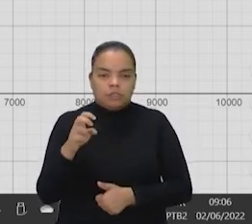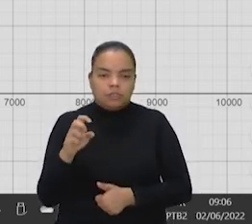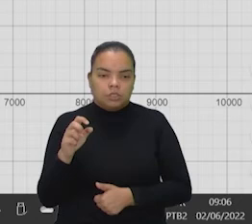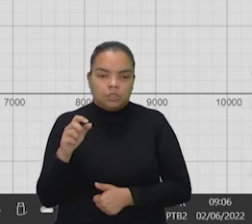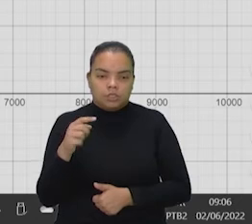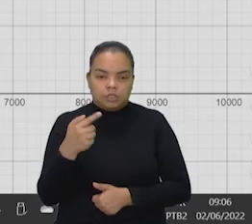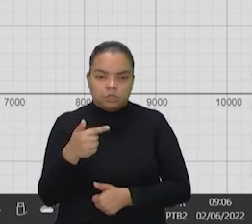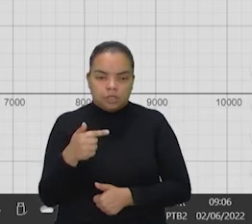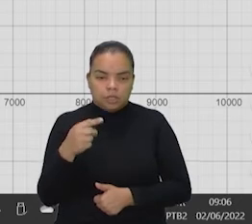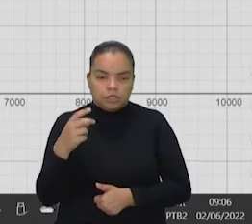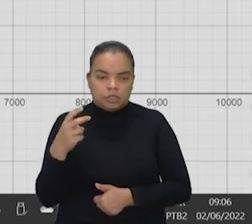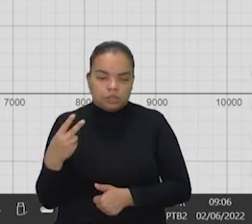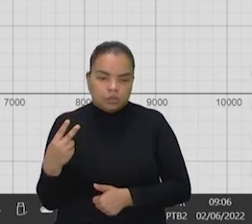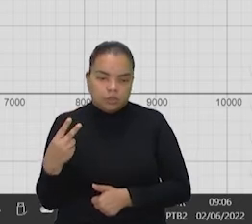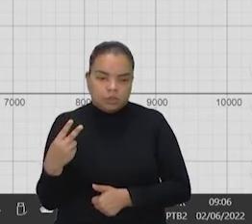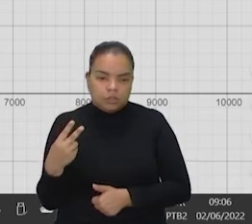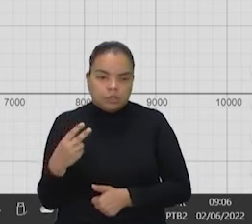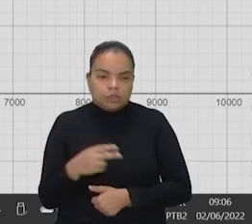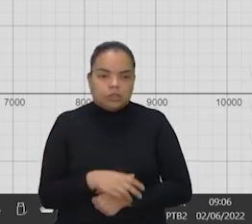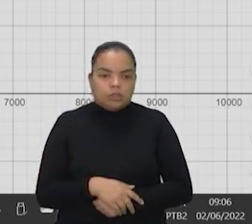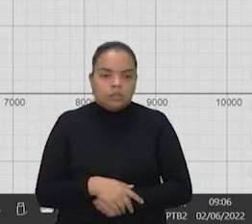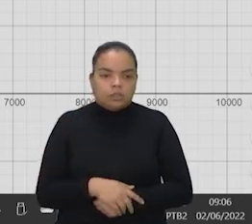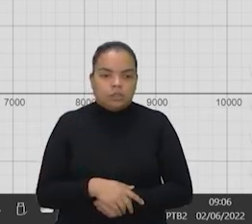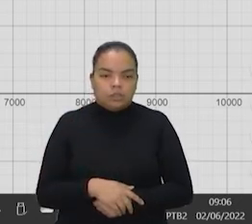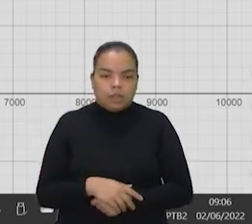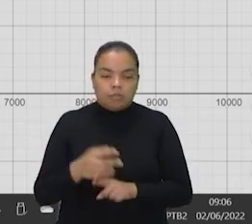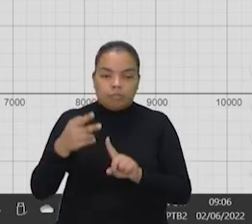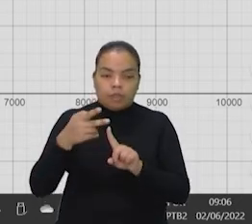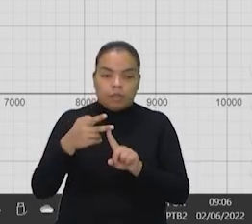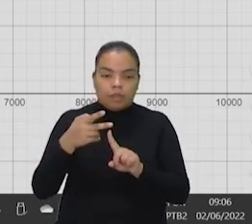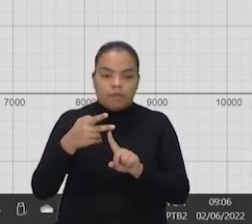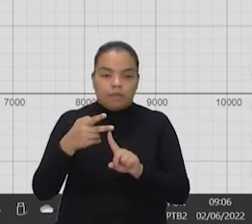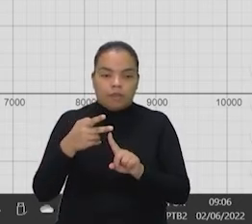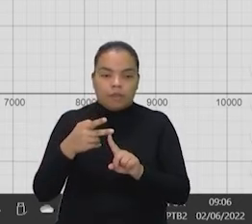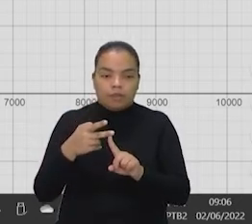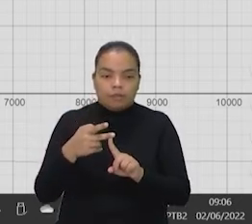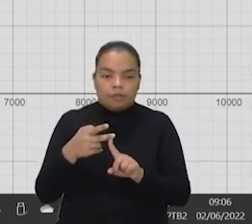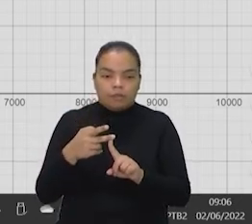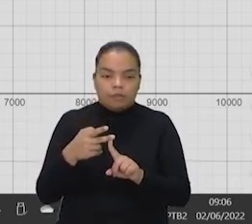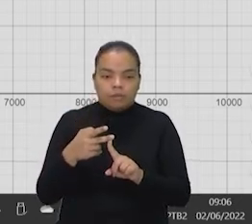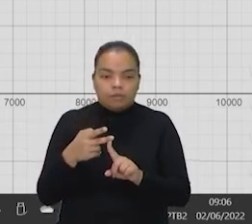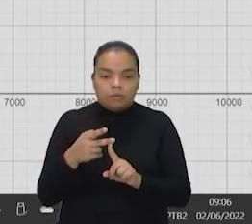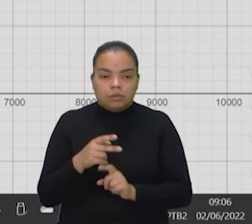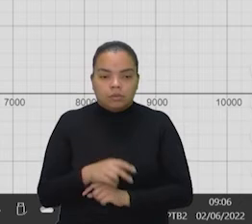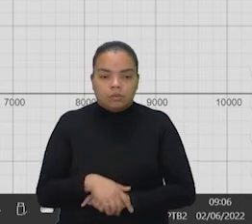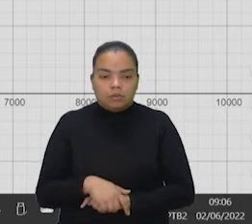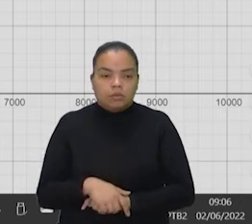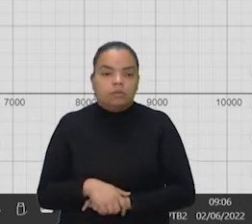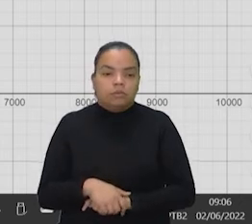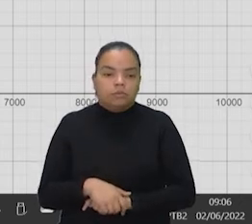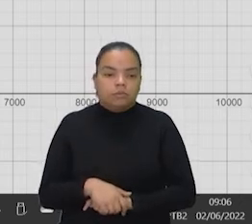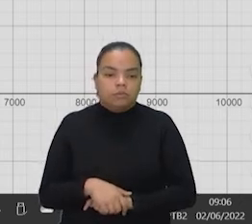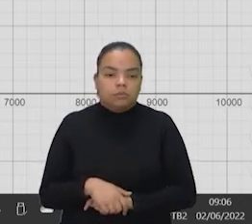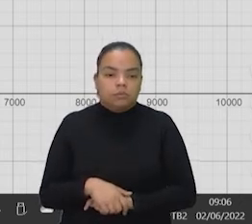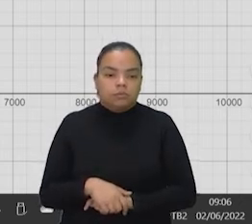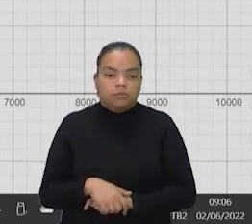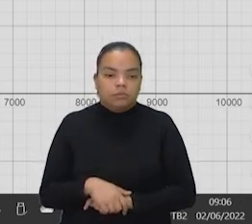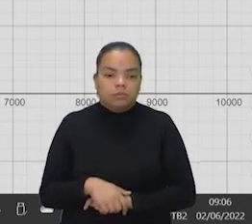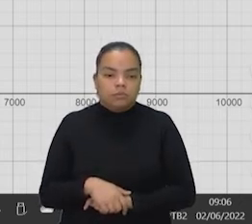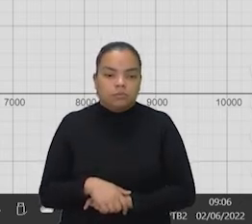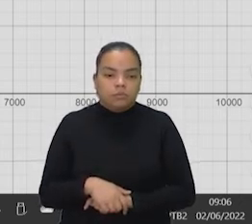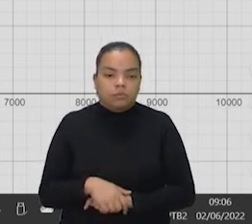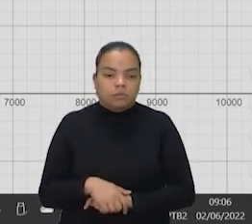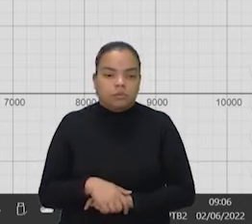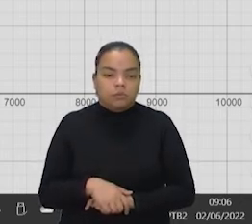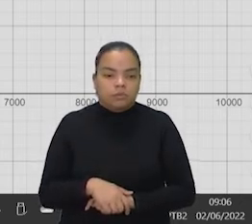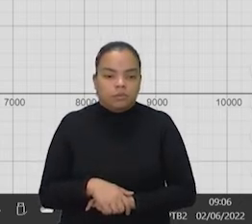17. Elevado, aí você tem que colocar o circunflexo, né? Shift circunflexo. Eu vou